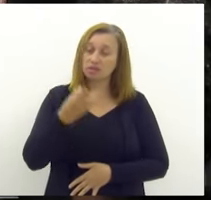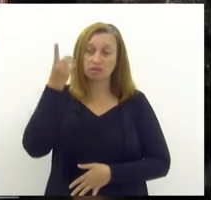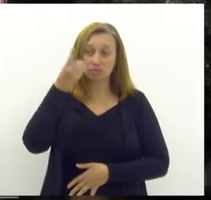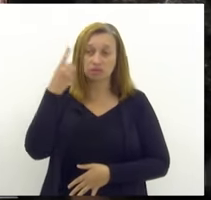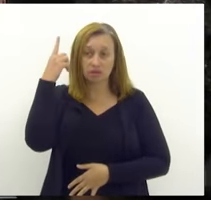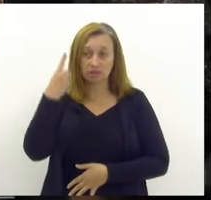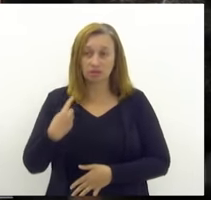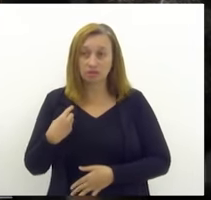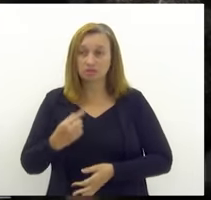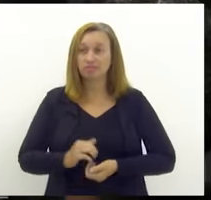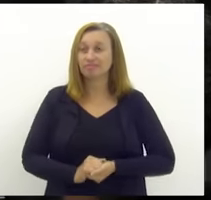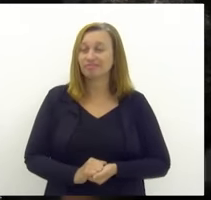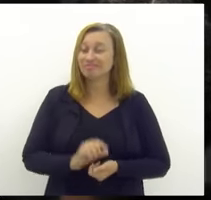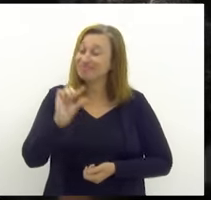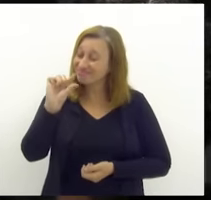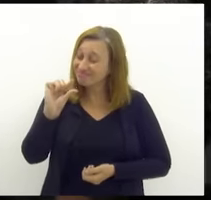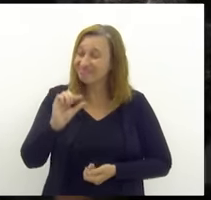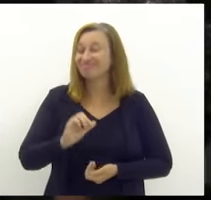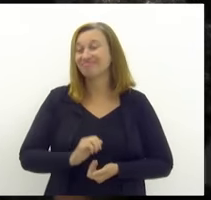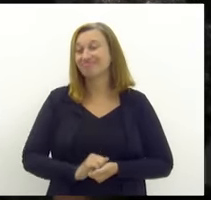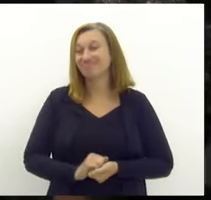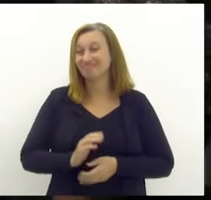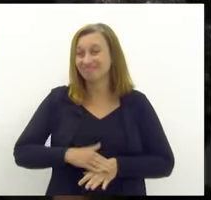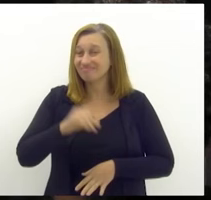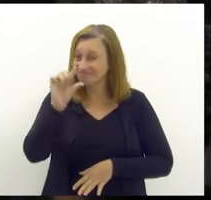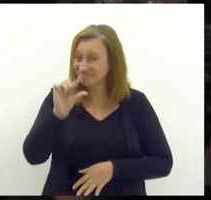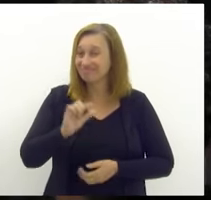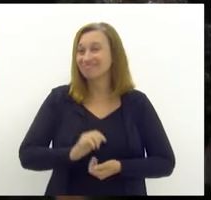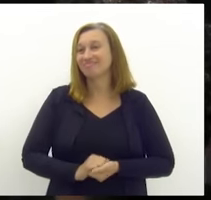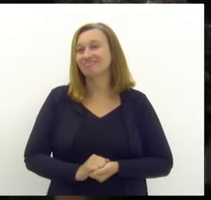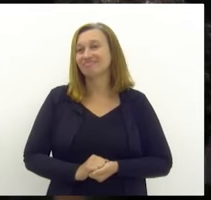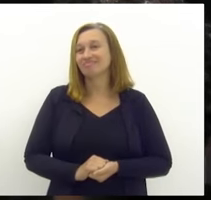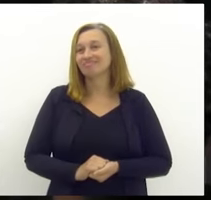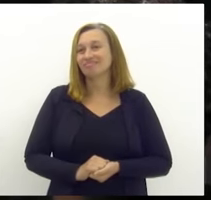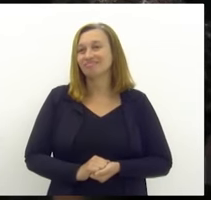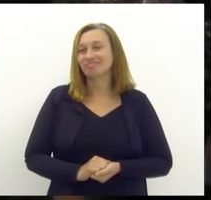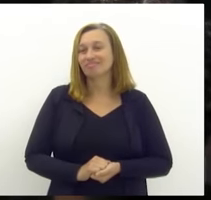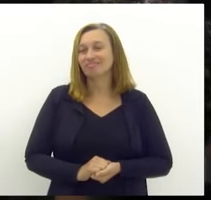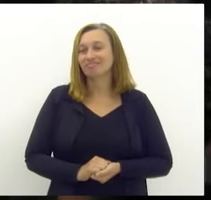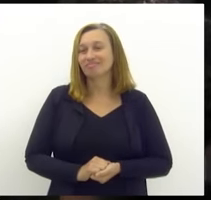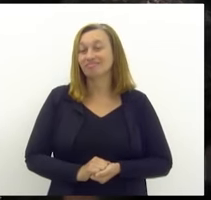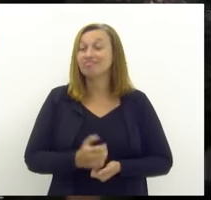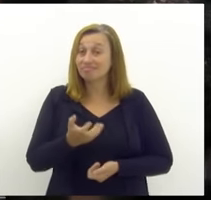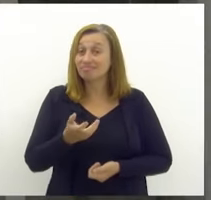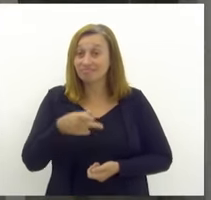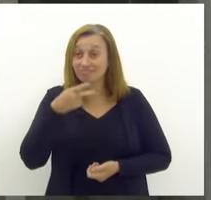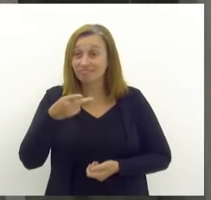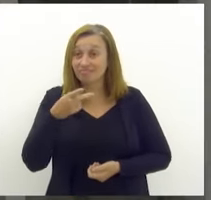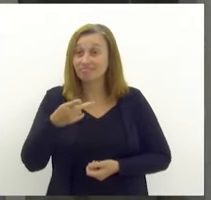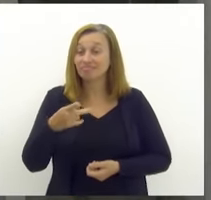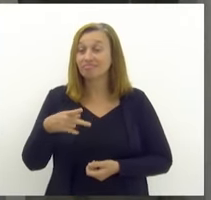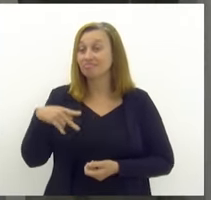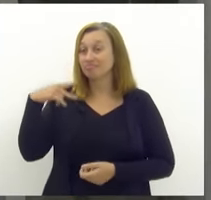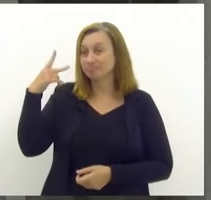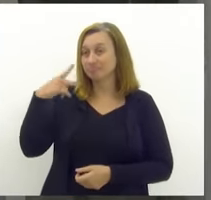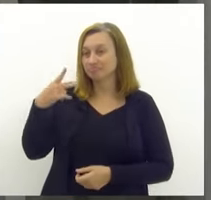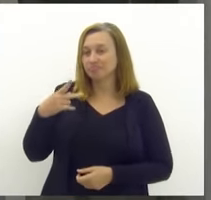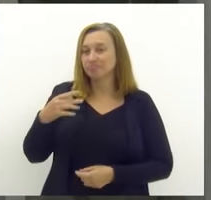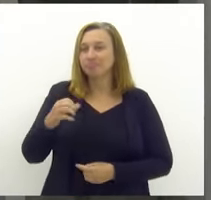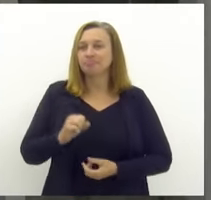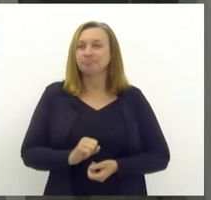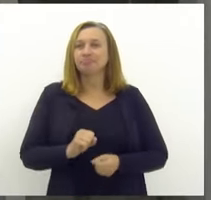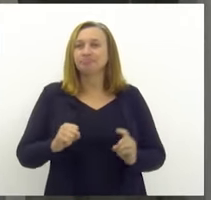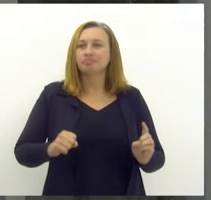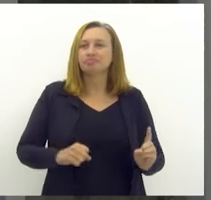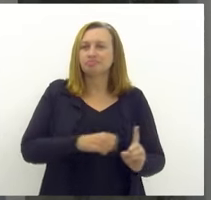Dani Monteiro um pouquinho mais de tempo e queria dizer que também na política sócio